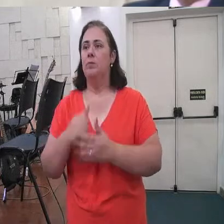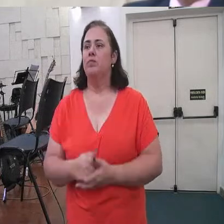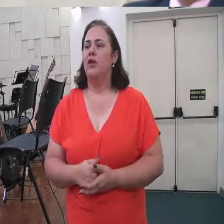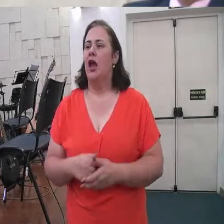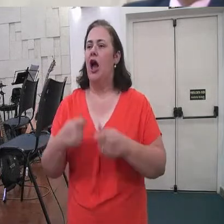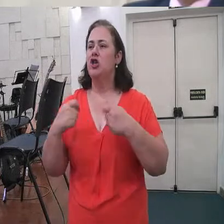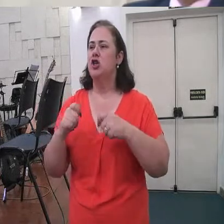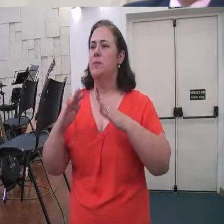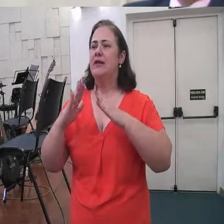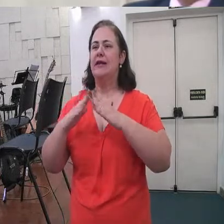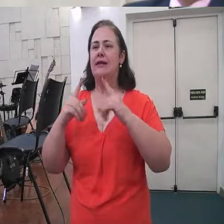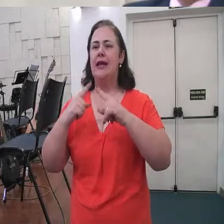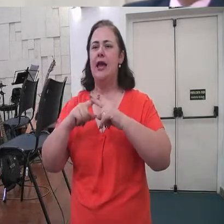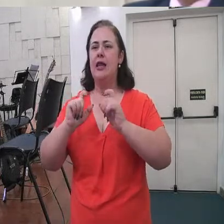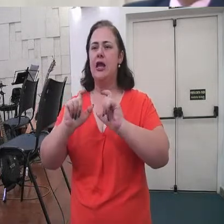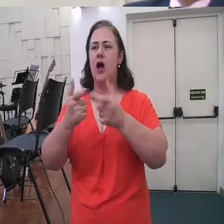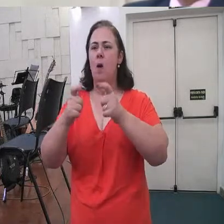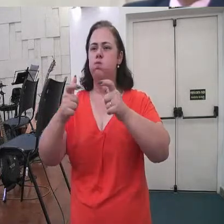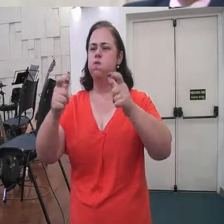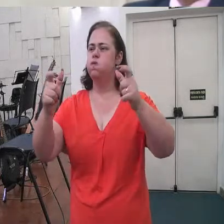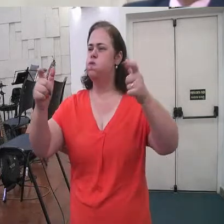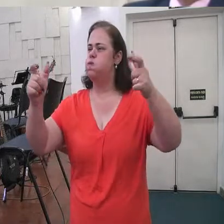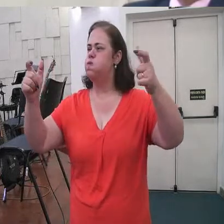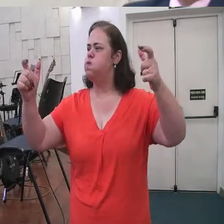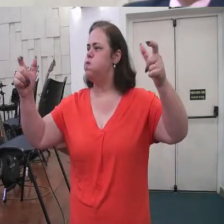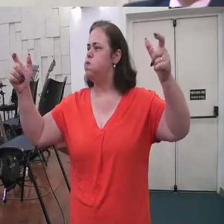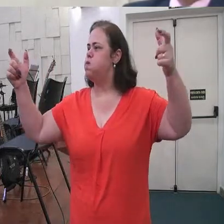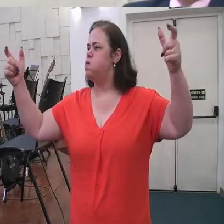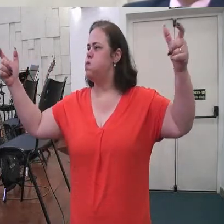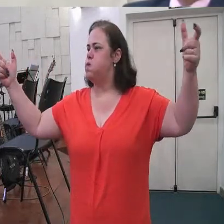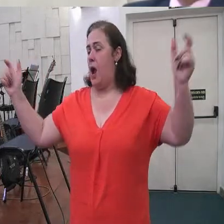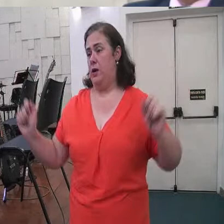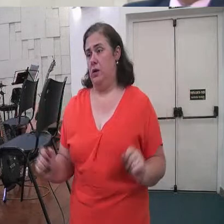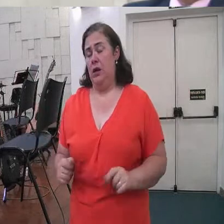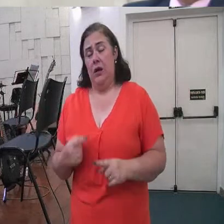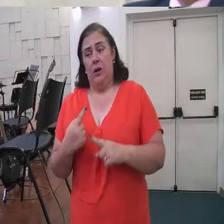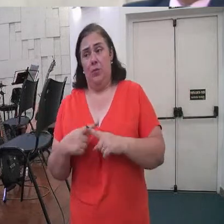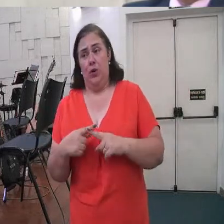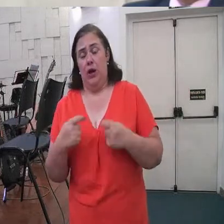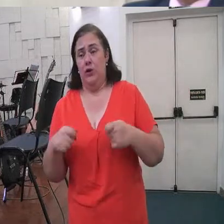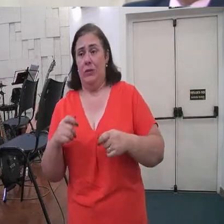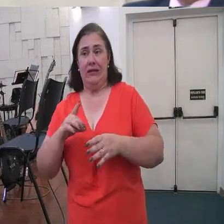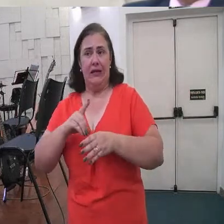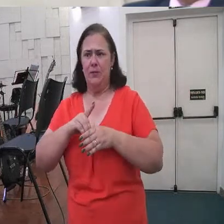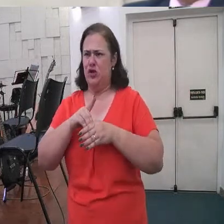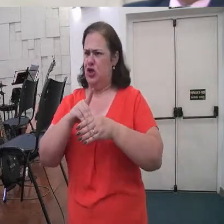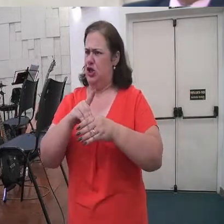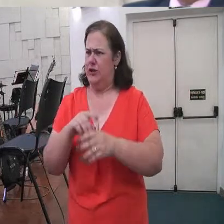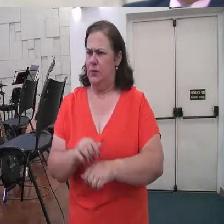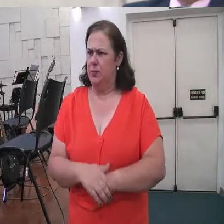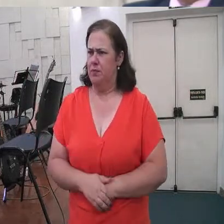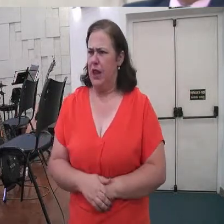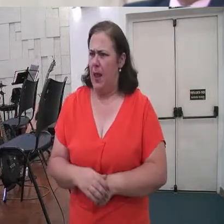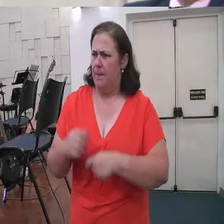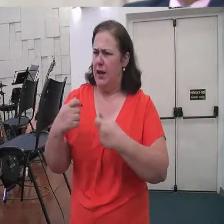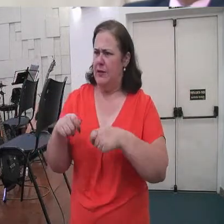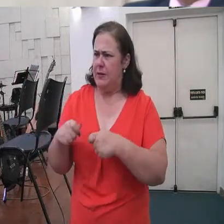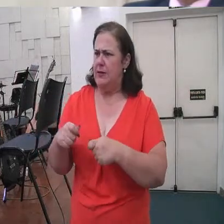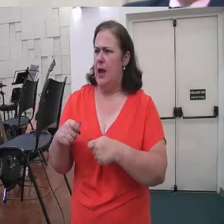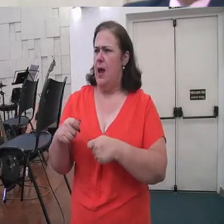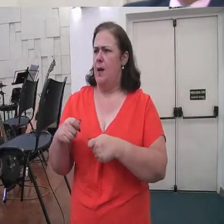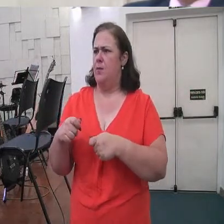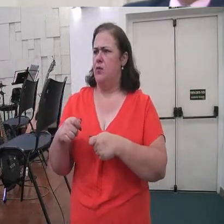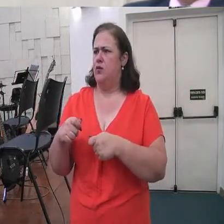a probabilidade das ofertas e das entradas financeiras contribuir para que nós possamos bater a meta do